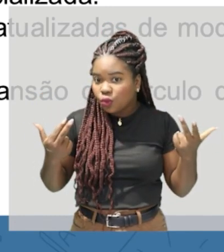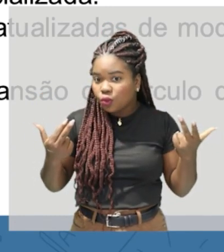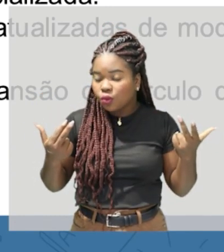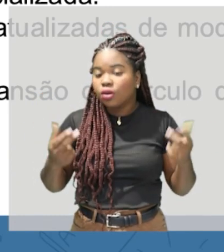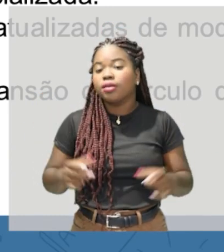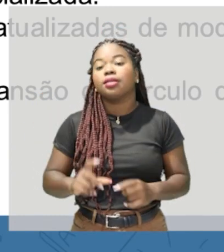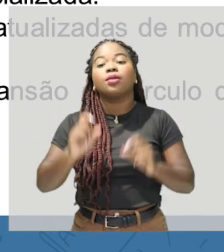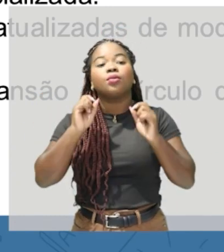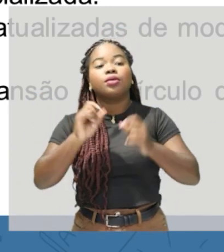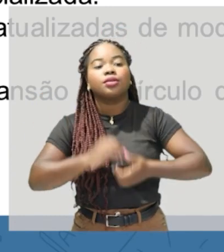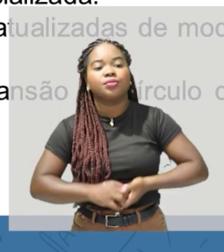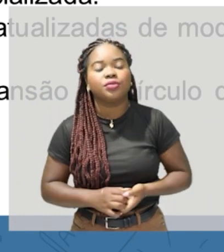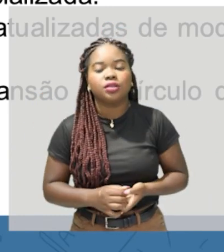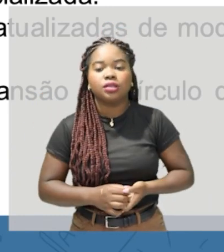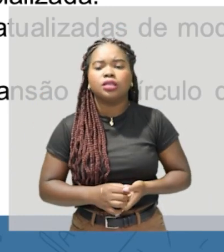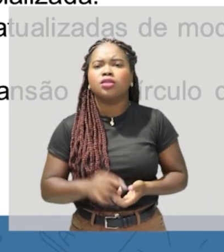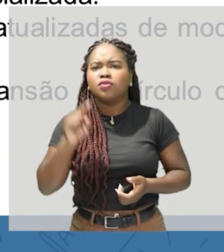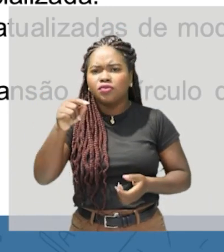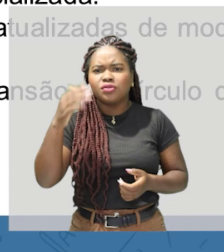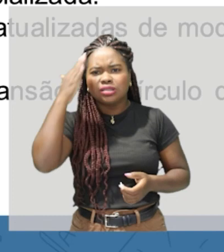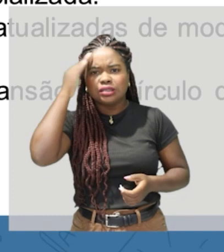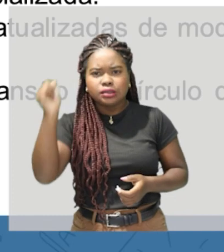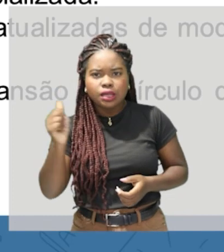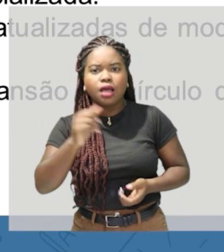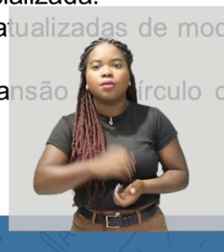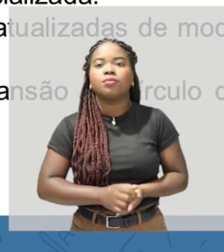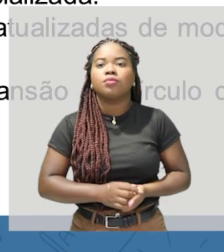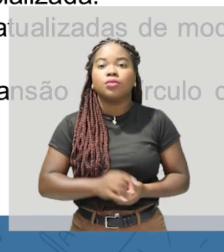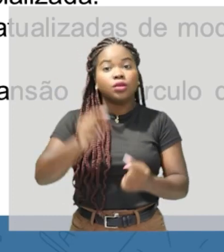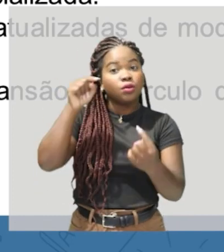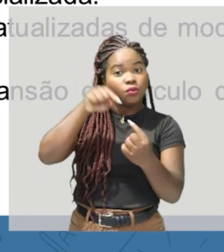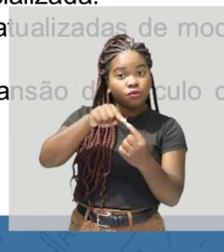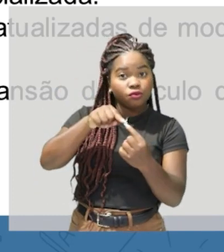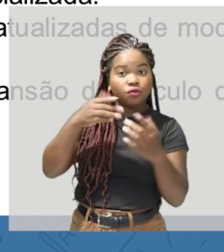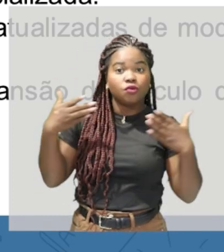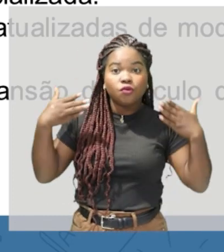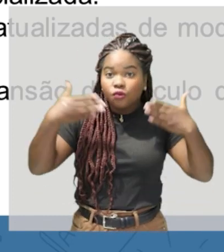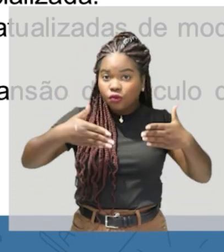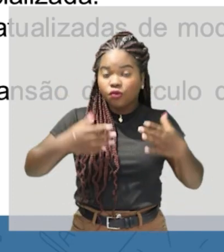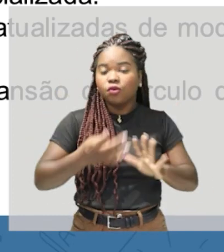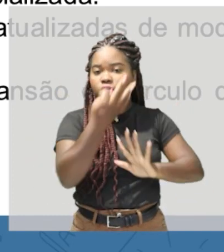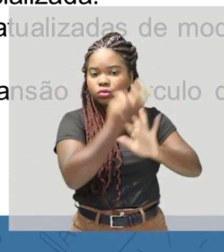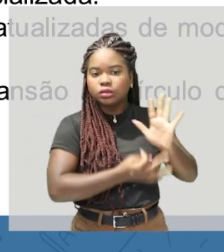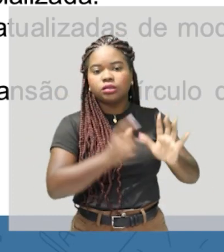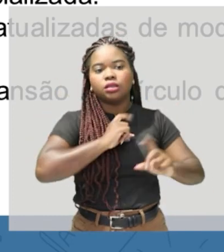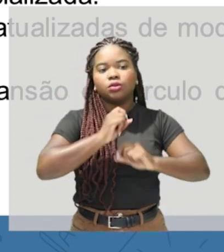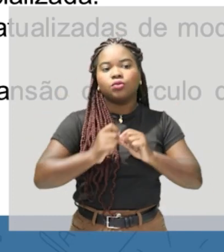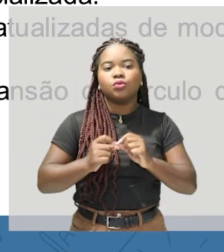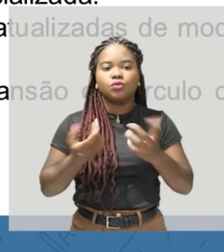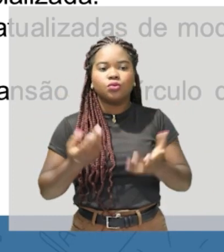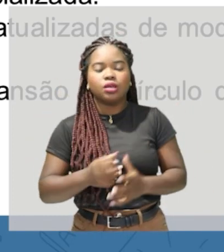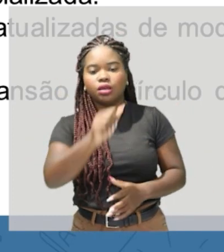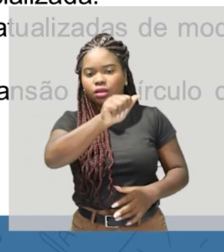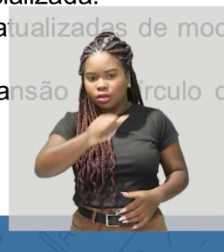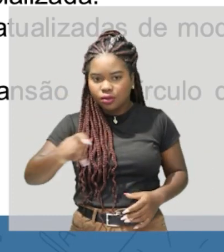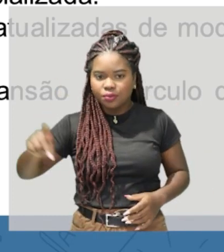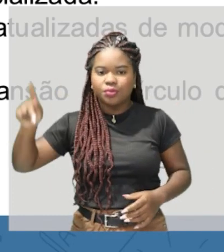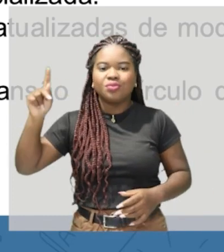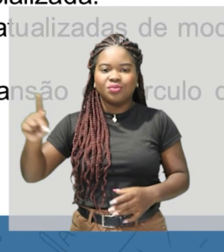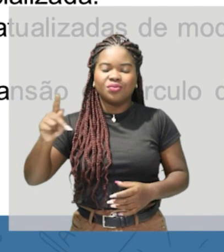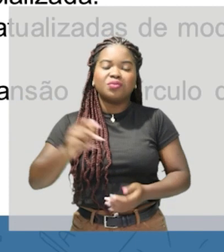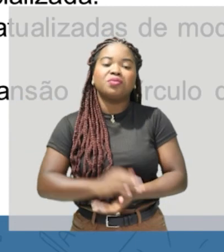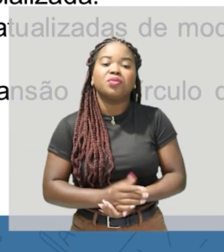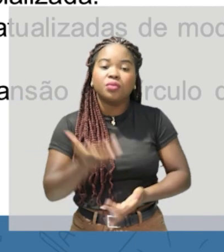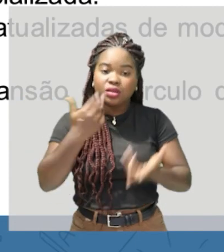está falando. O texto está falando de aplicativos de comida e da relação que esses aplicativos têm com os proprietários